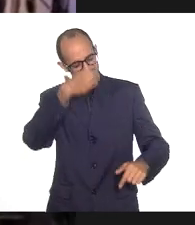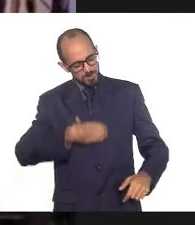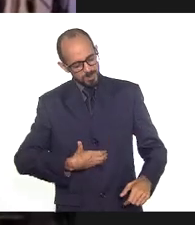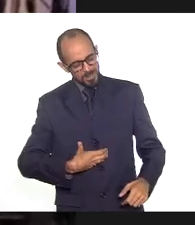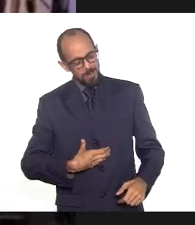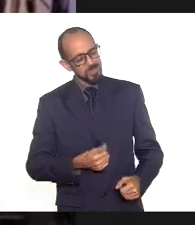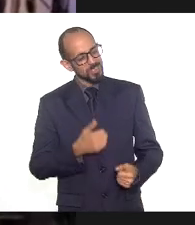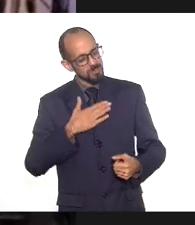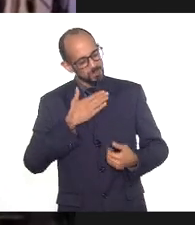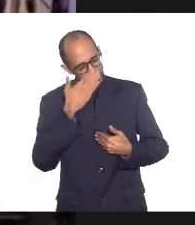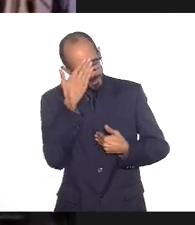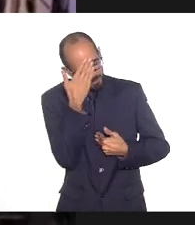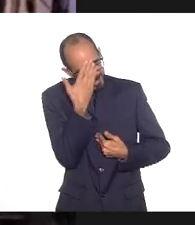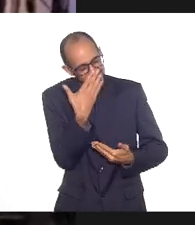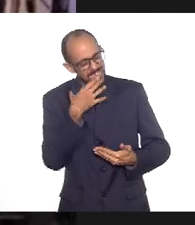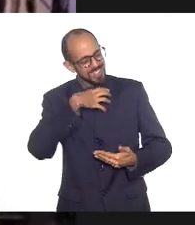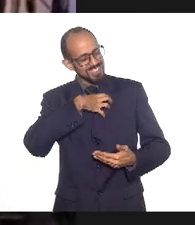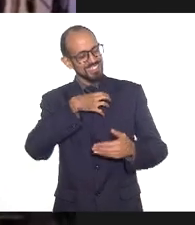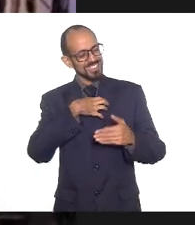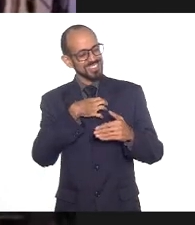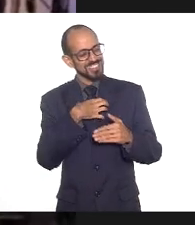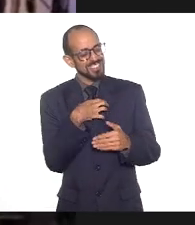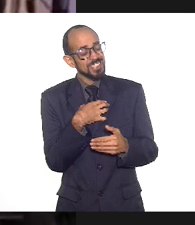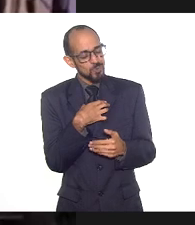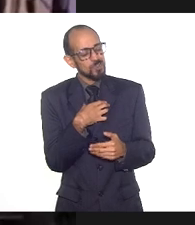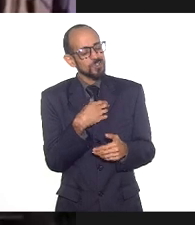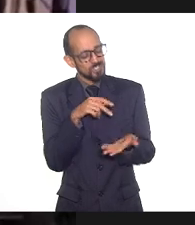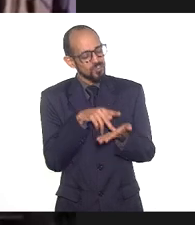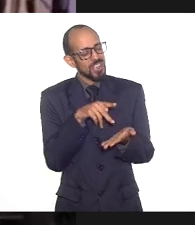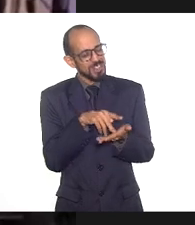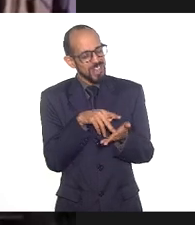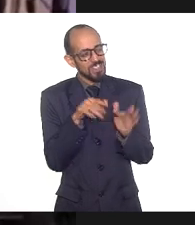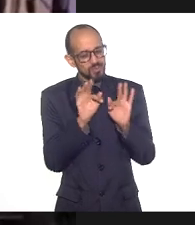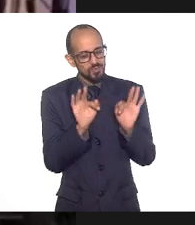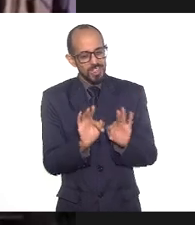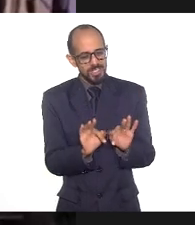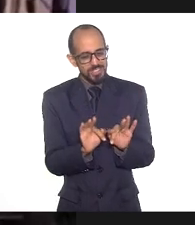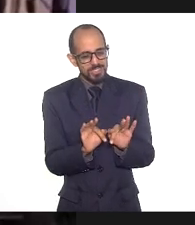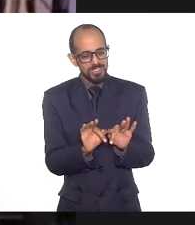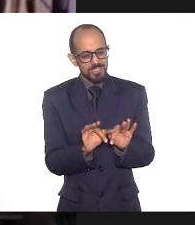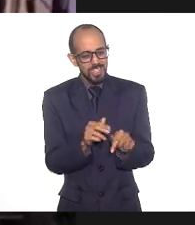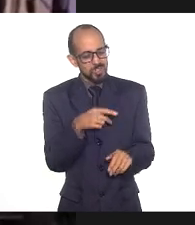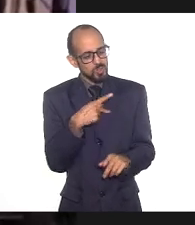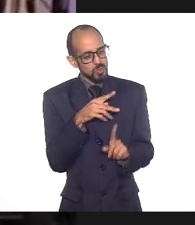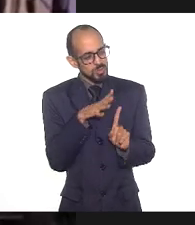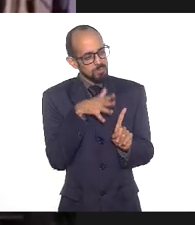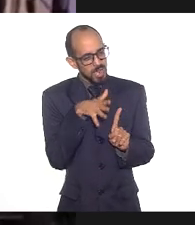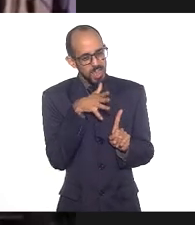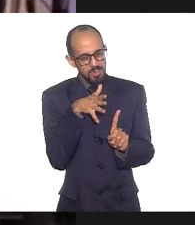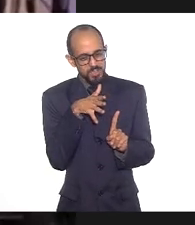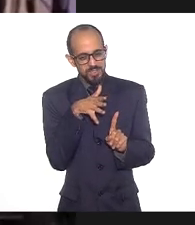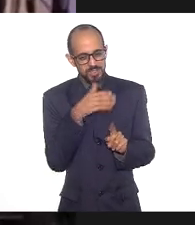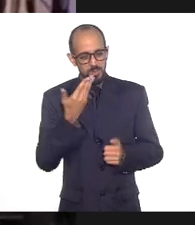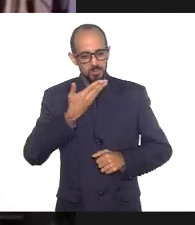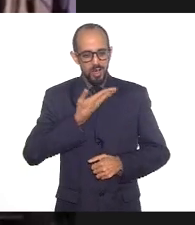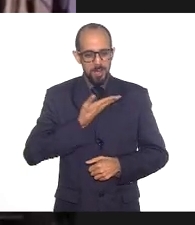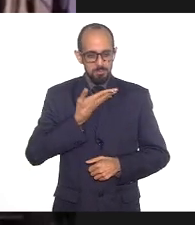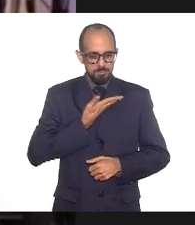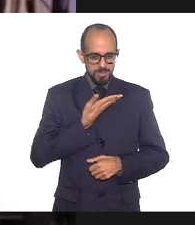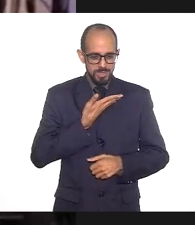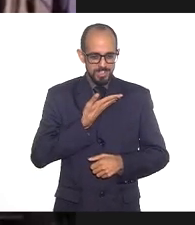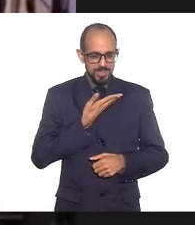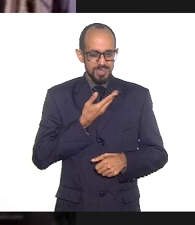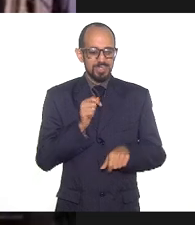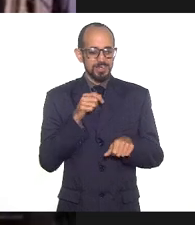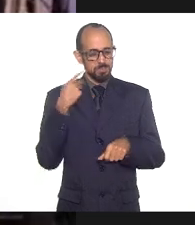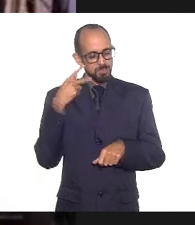felicidade nas suas palavras de termos com parceiras amigas e colegas de